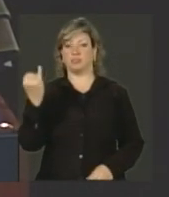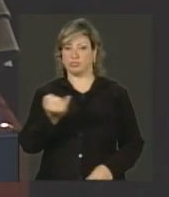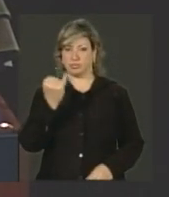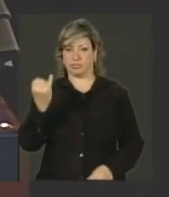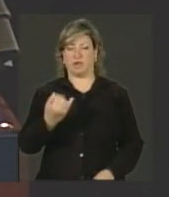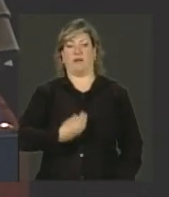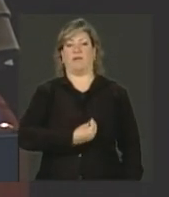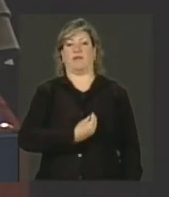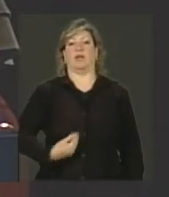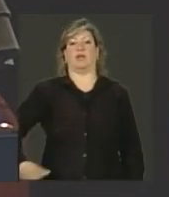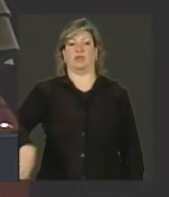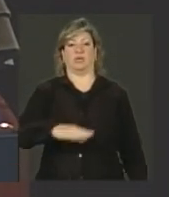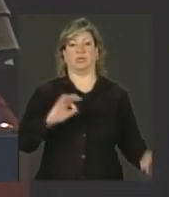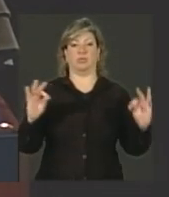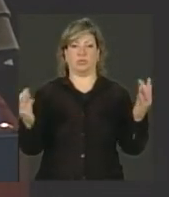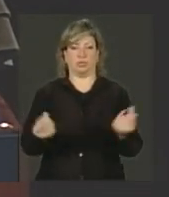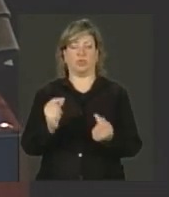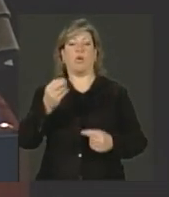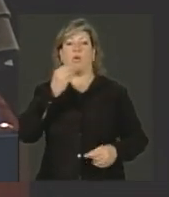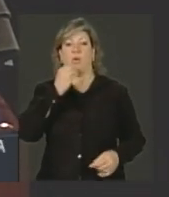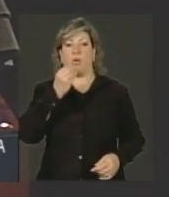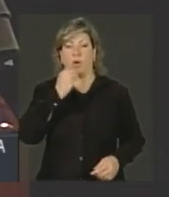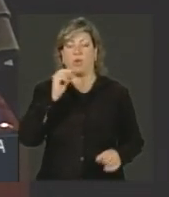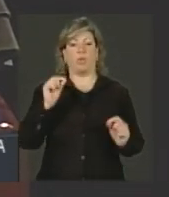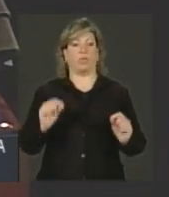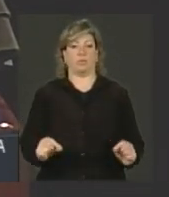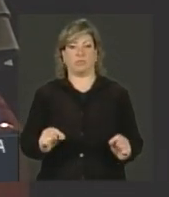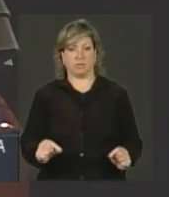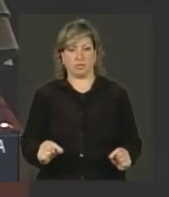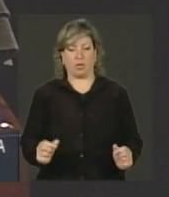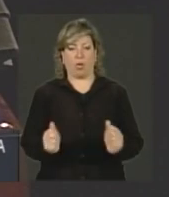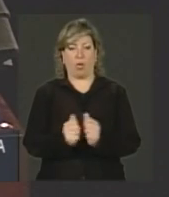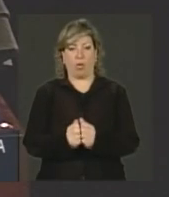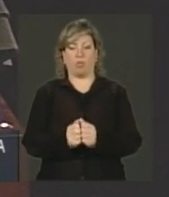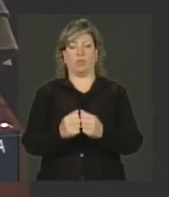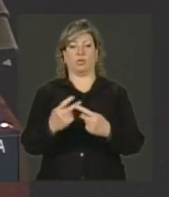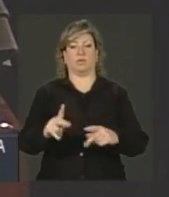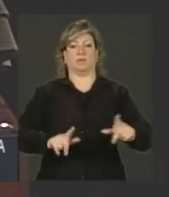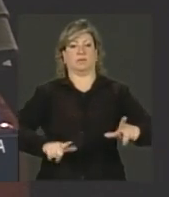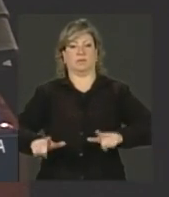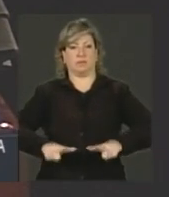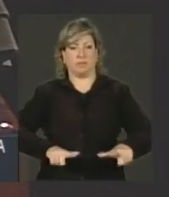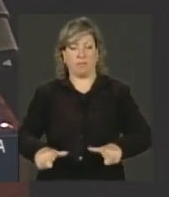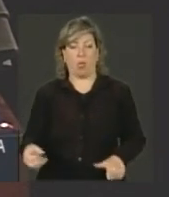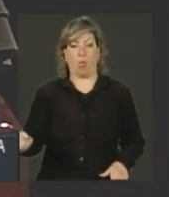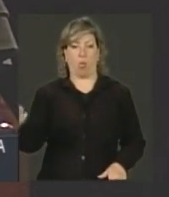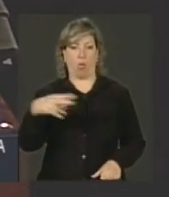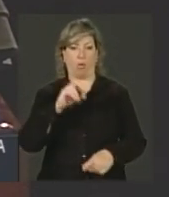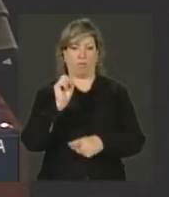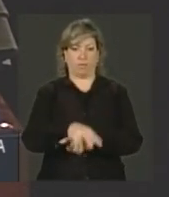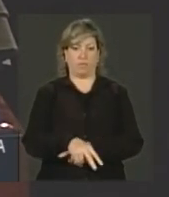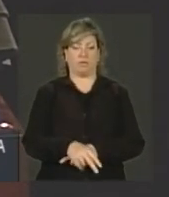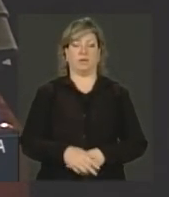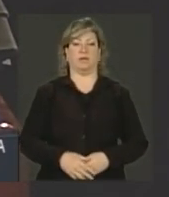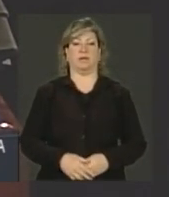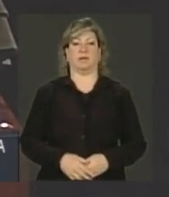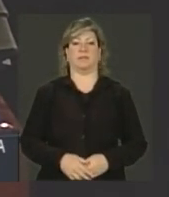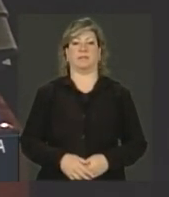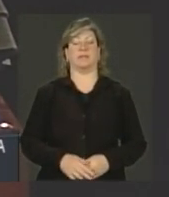nós, pela oportunidade de, através de sua atuação na nova função,